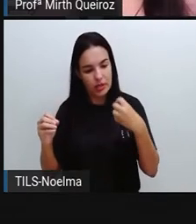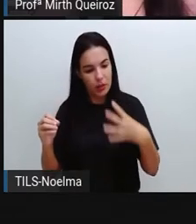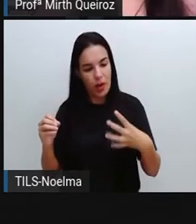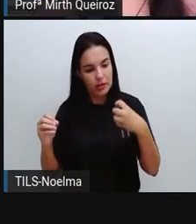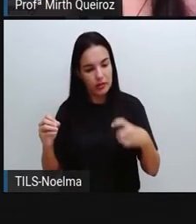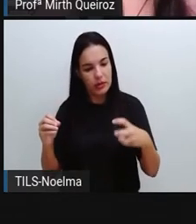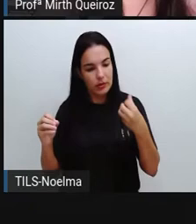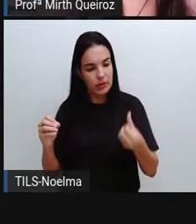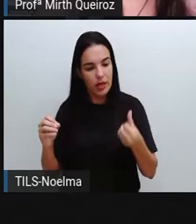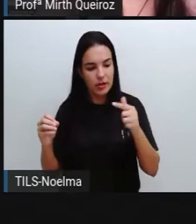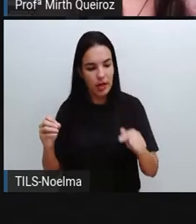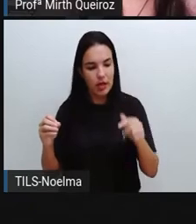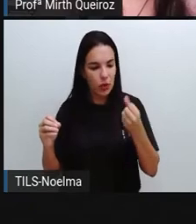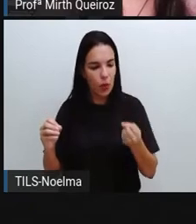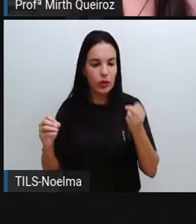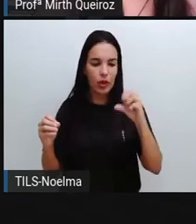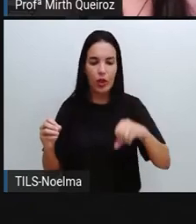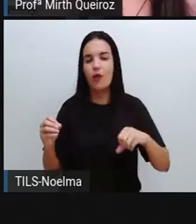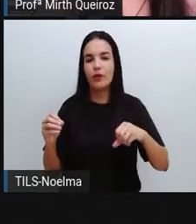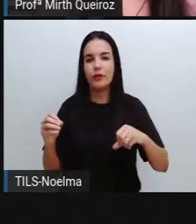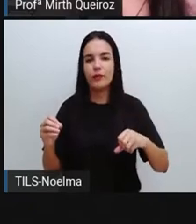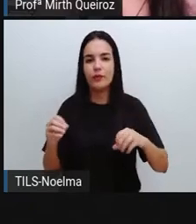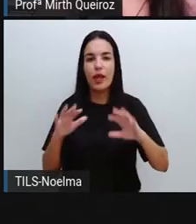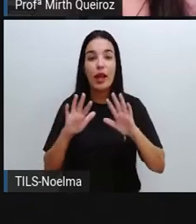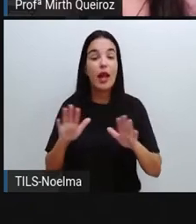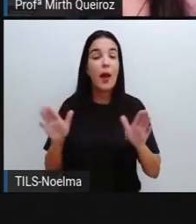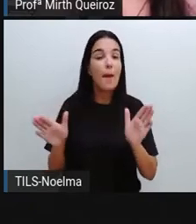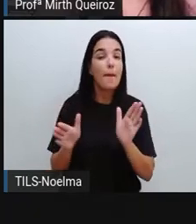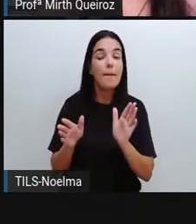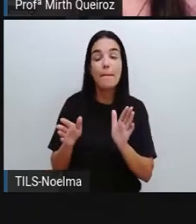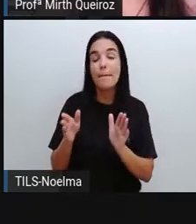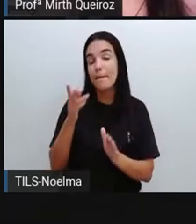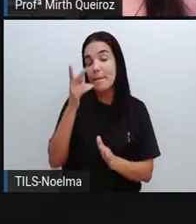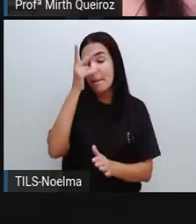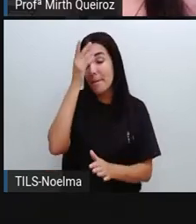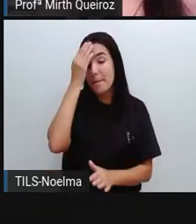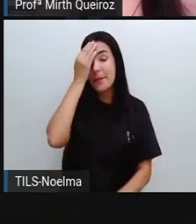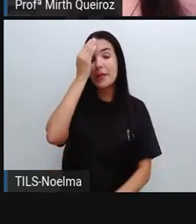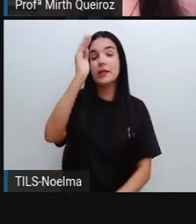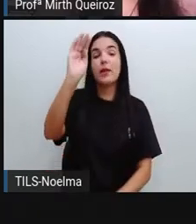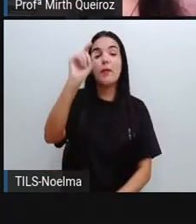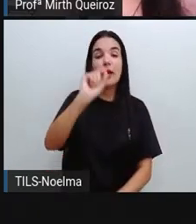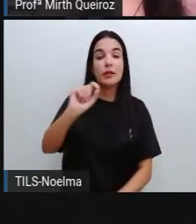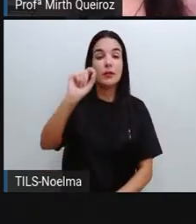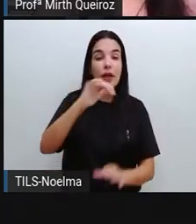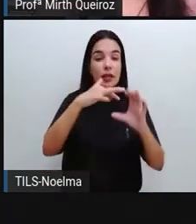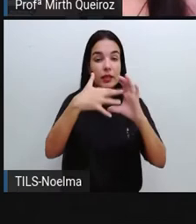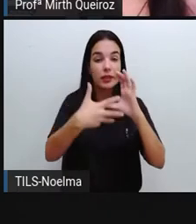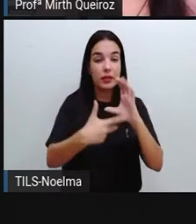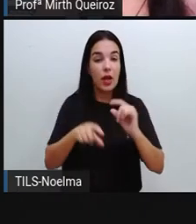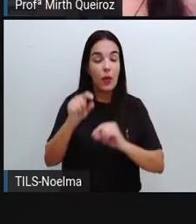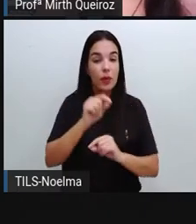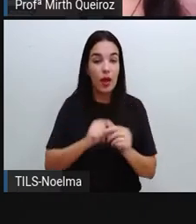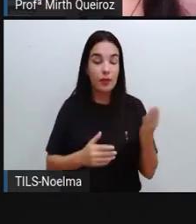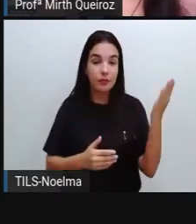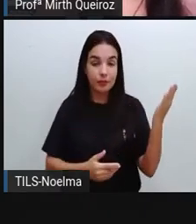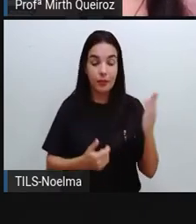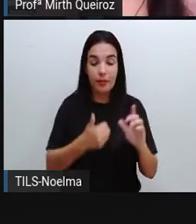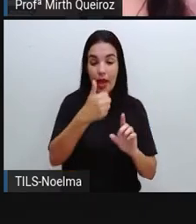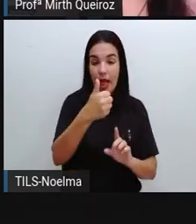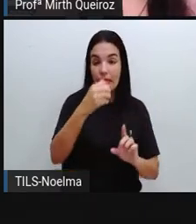outros números né um dos principais aspectos desse sistema de numeração é que 10 unidades